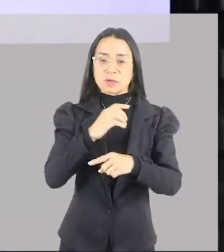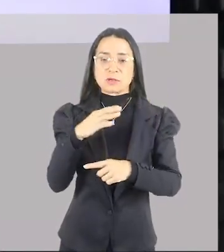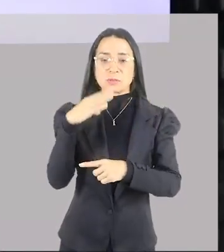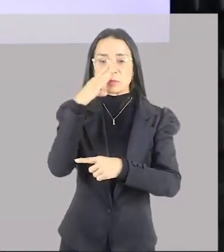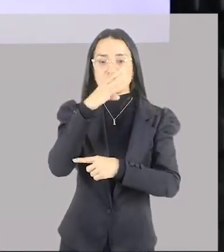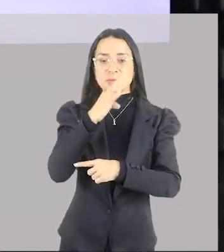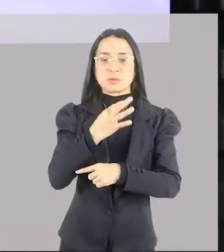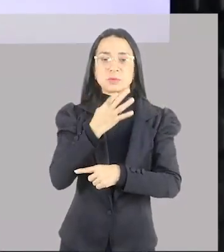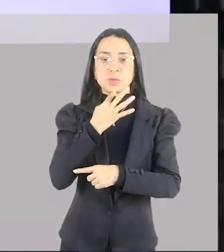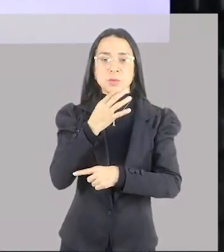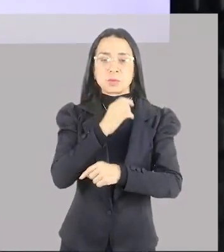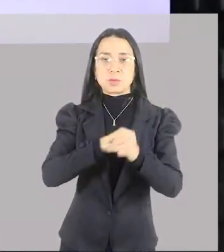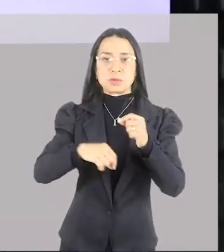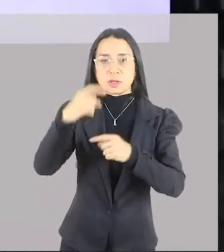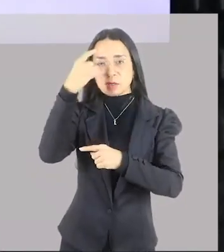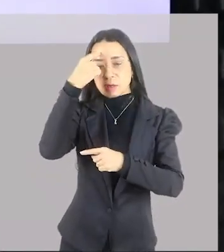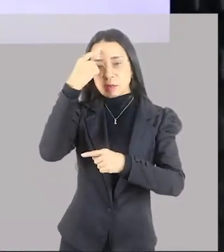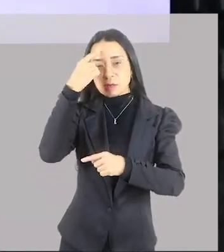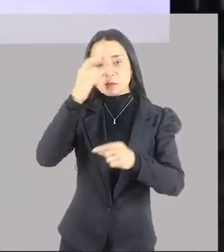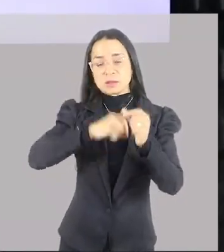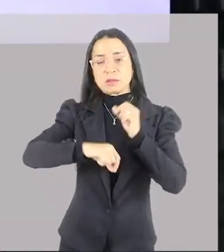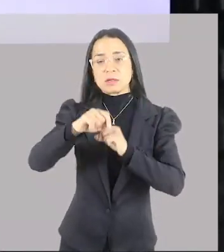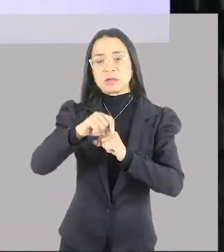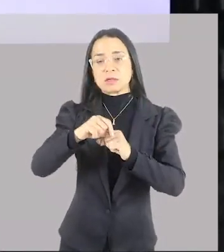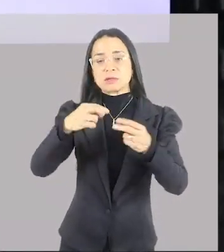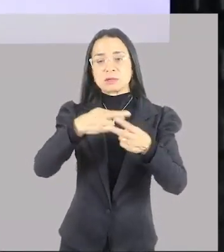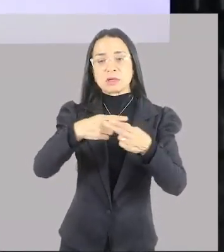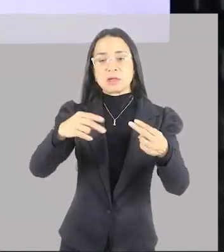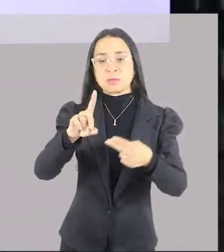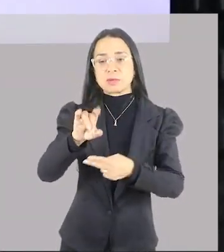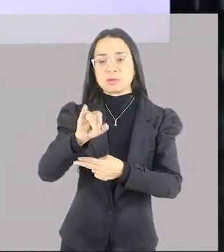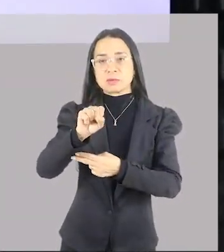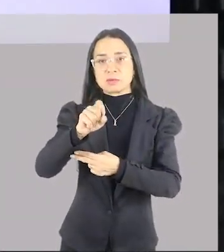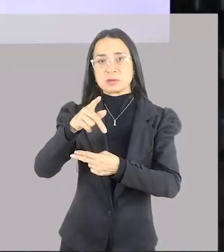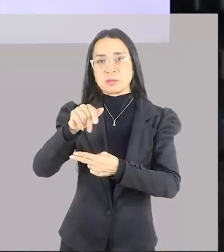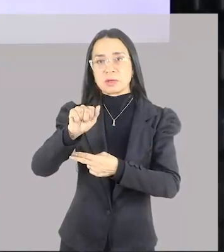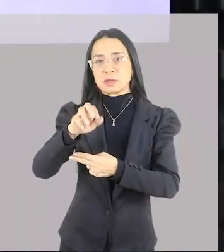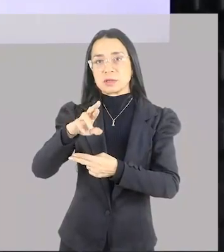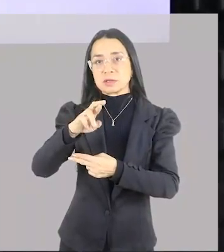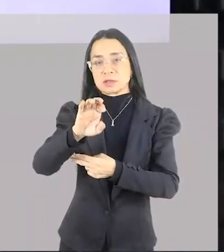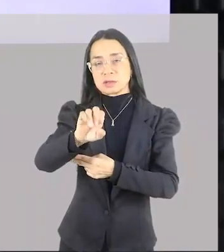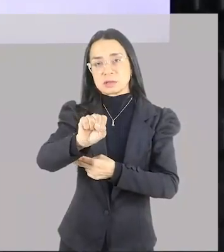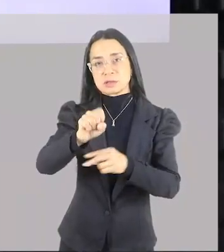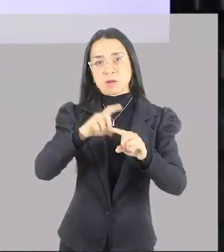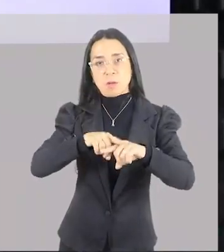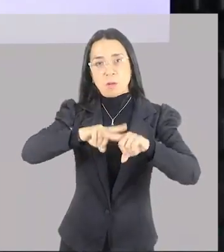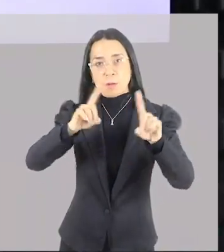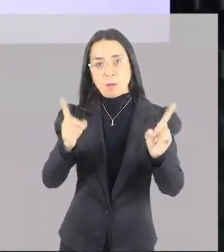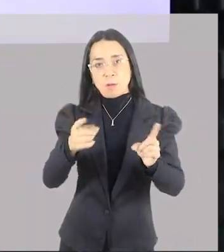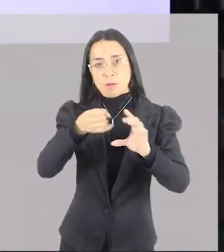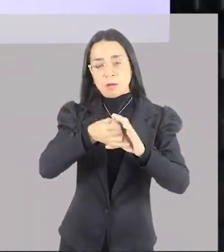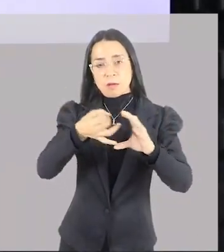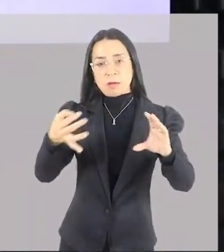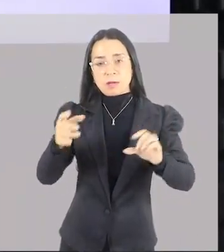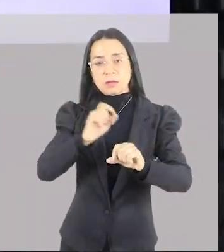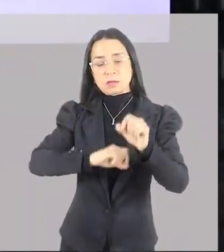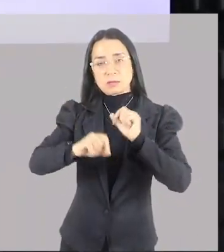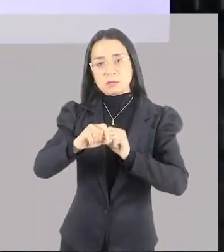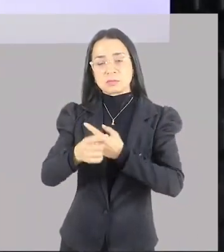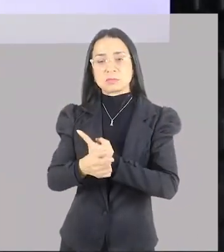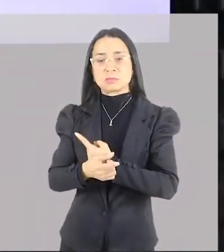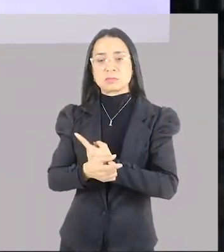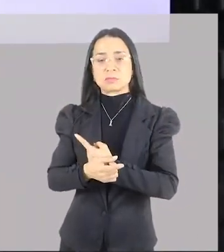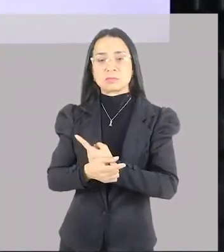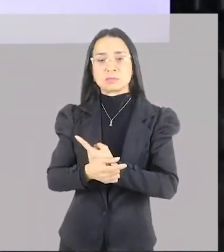de reconhecer essa ideia de elementos díspares com a associação da característica da vanguarda